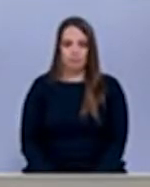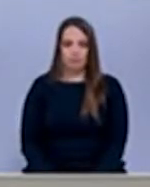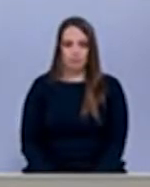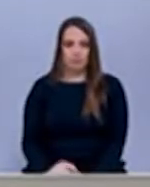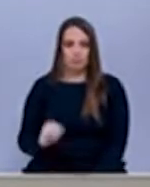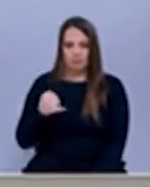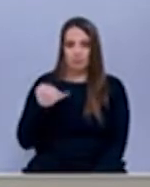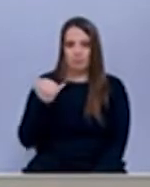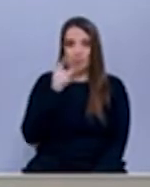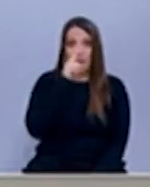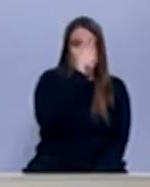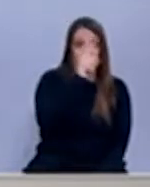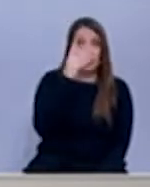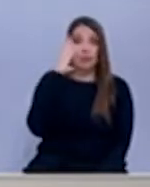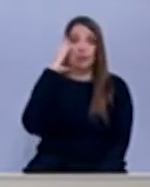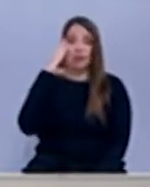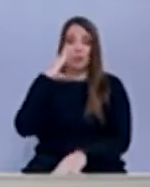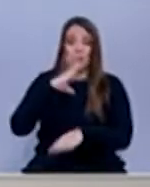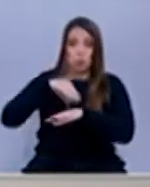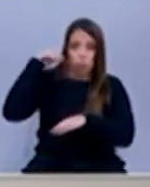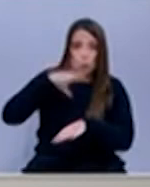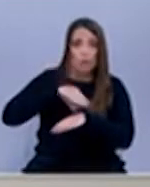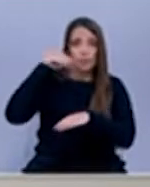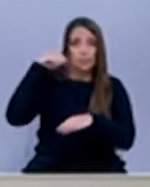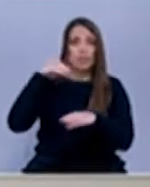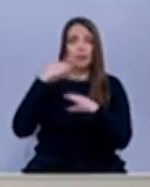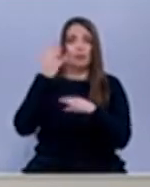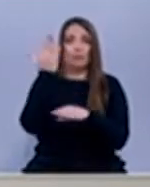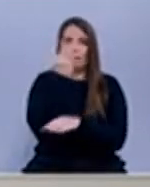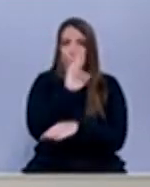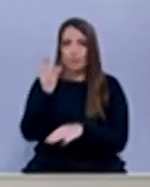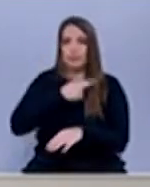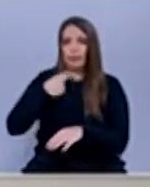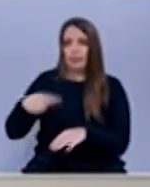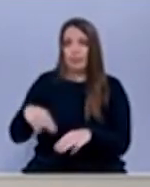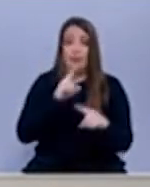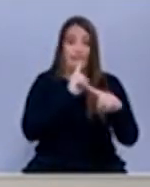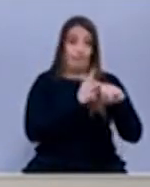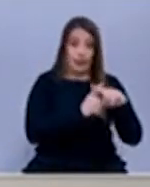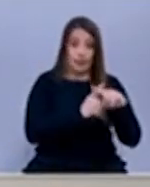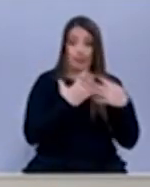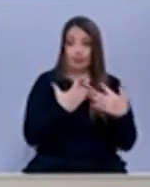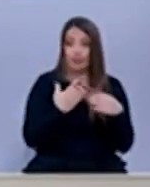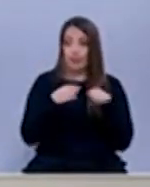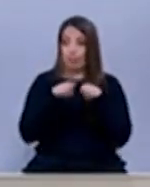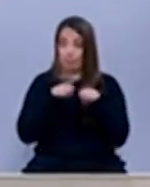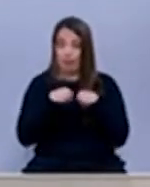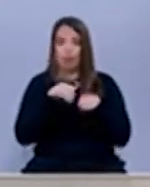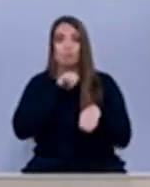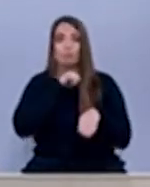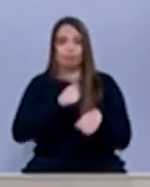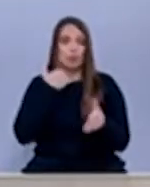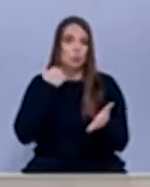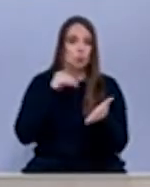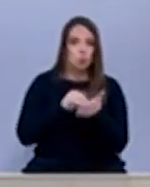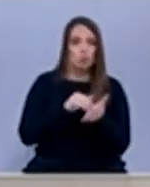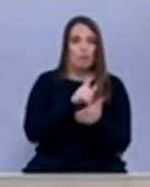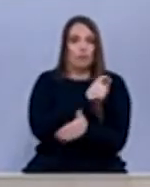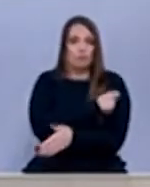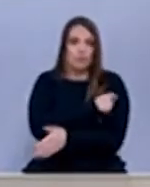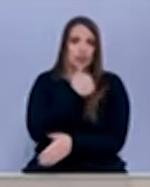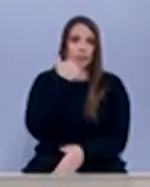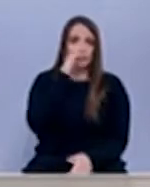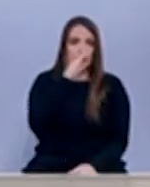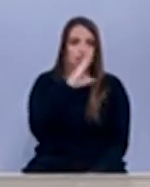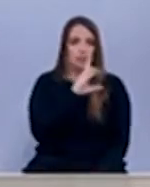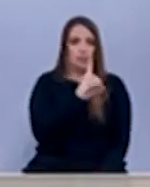Depois da Alemanha, Suécia, França e Dinamarca, Grécia e Itália decidiram autorizar esta segunda-feira a administração da vacina